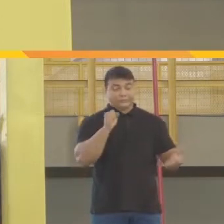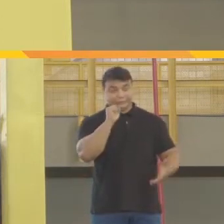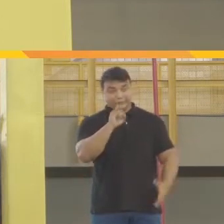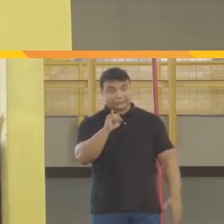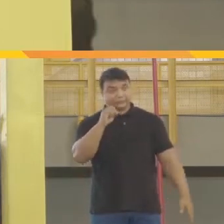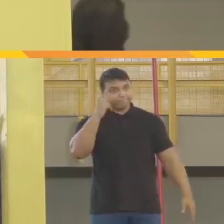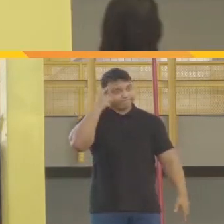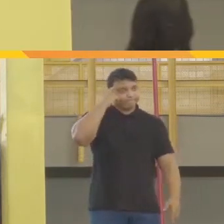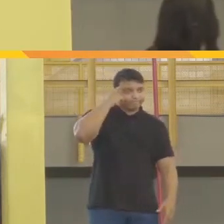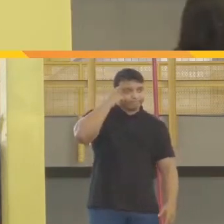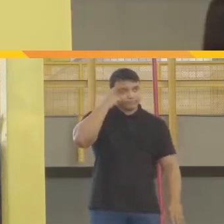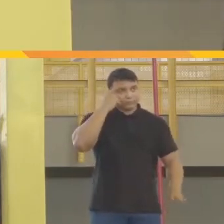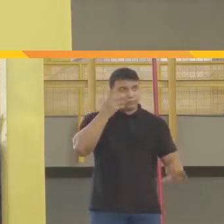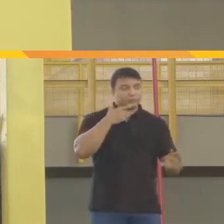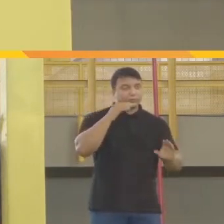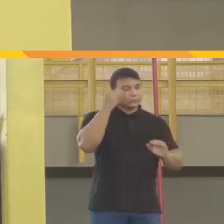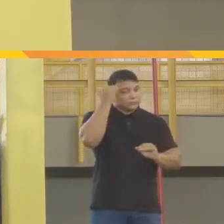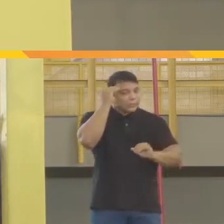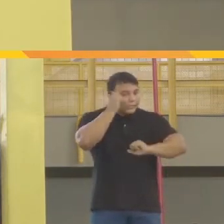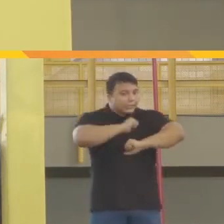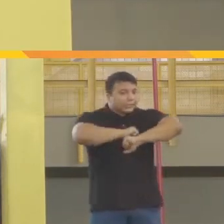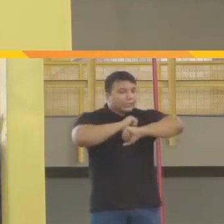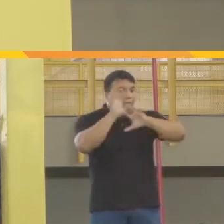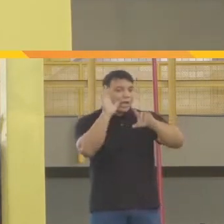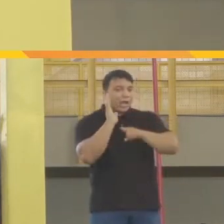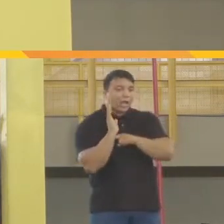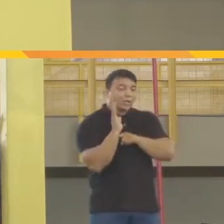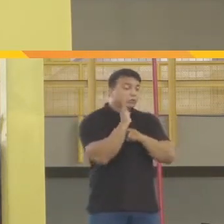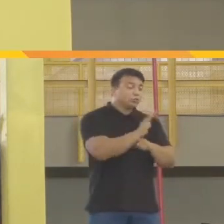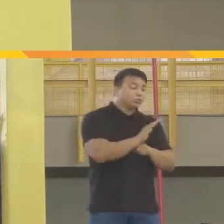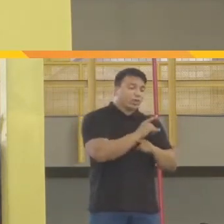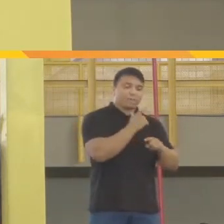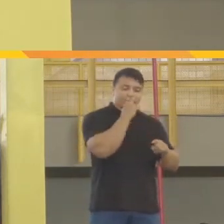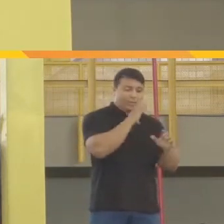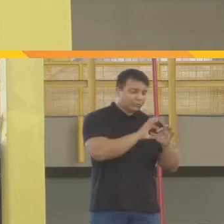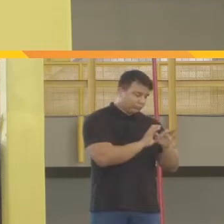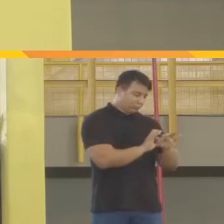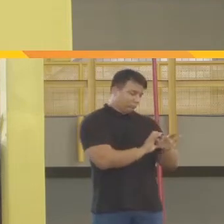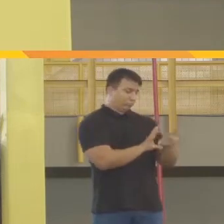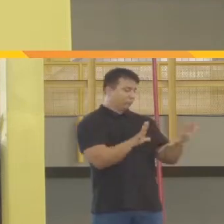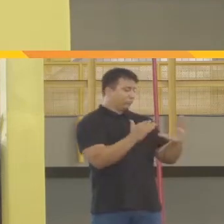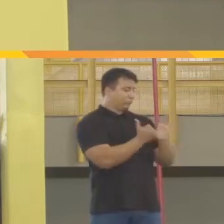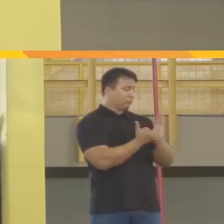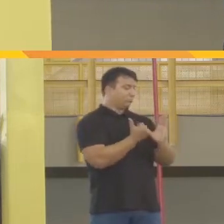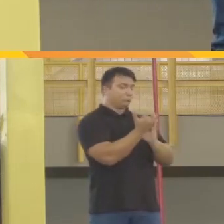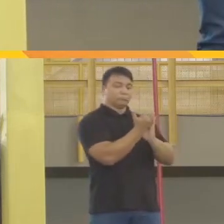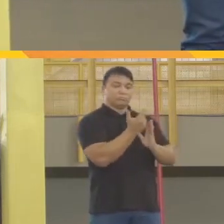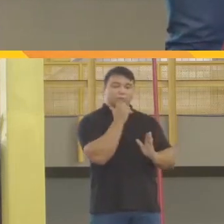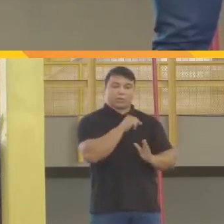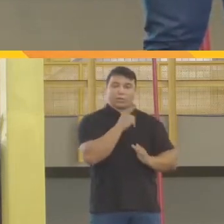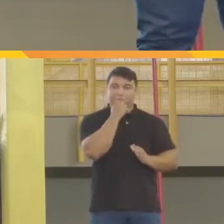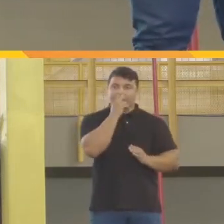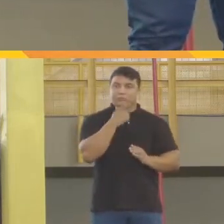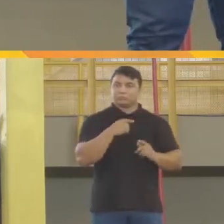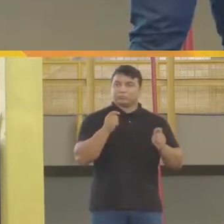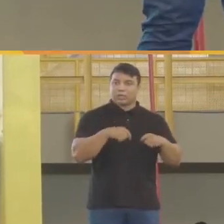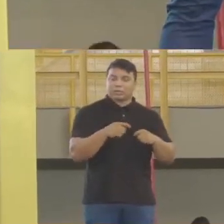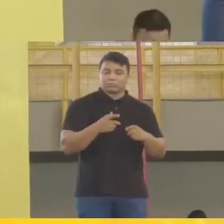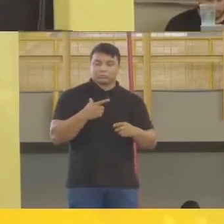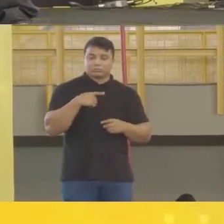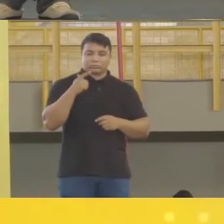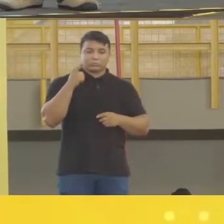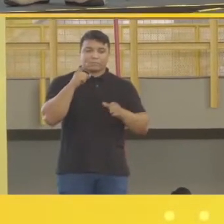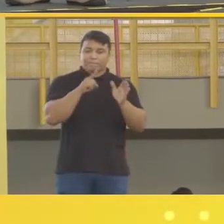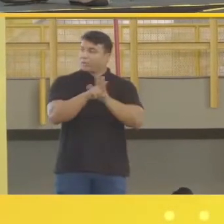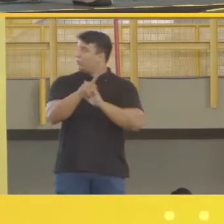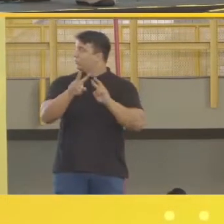você entendeu isso, que contribuiu para nós aumentarmos a nossa independência, já dá para a gente matar essa